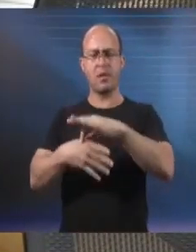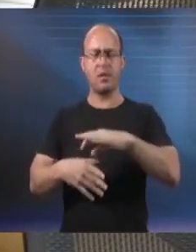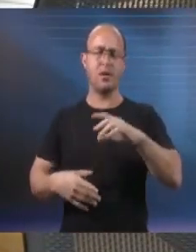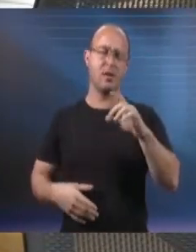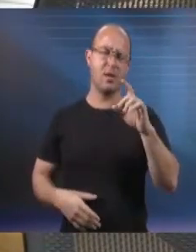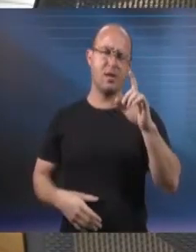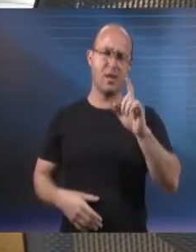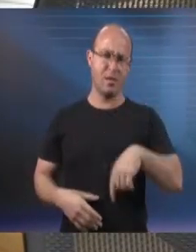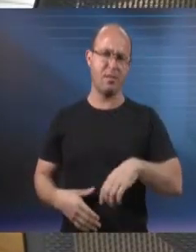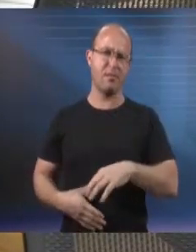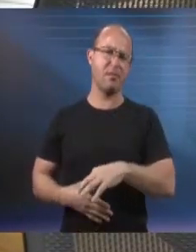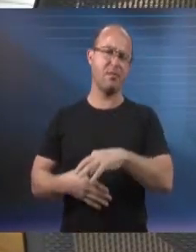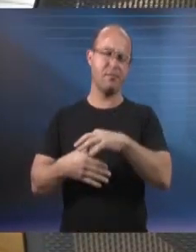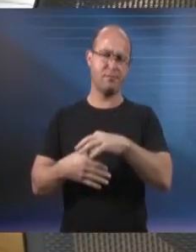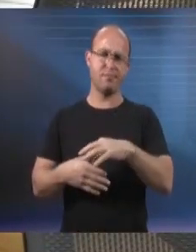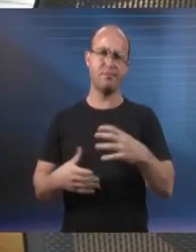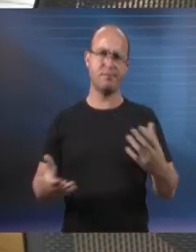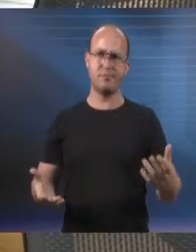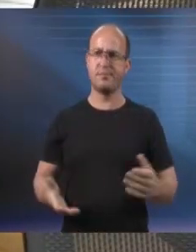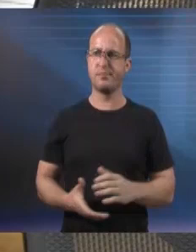verdadeiro açougue.